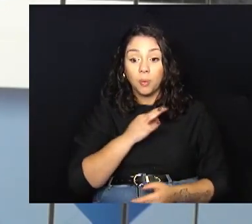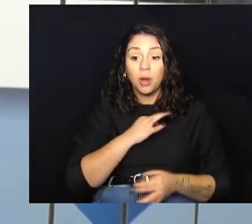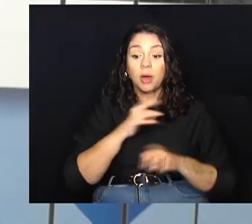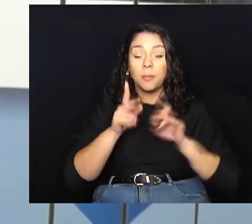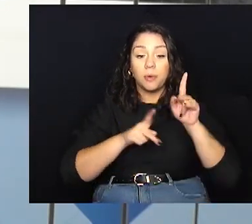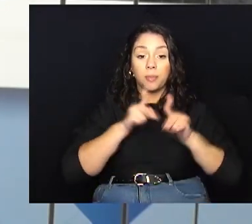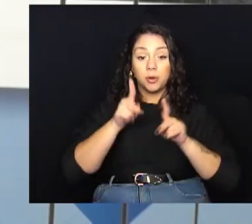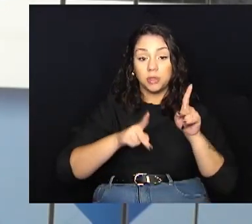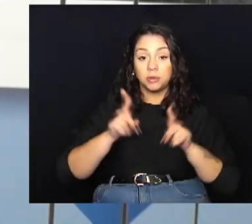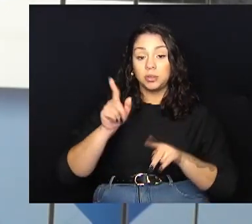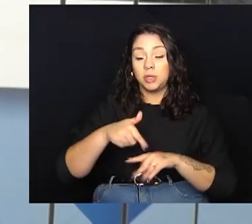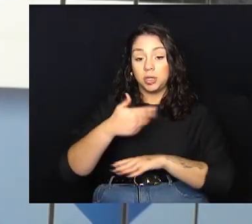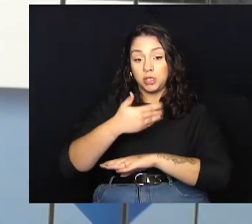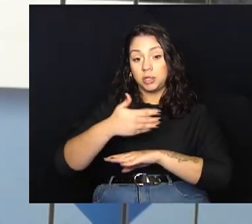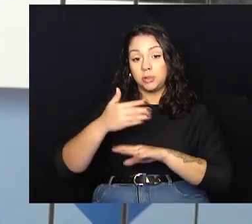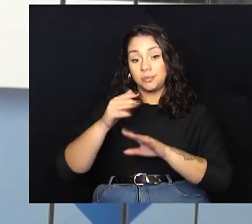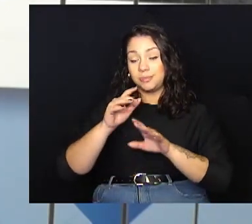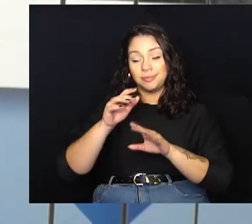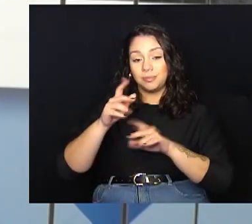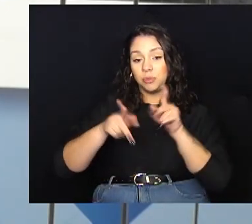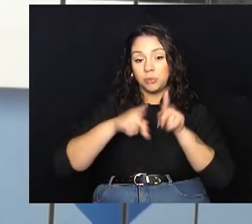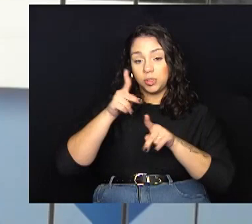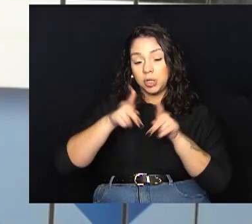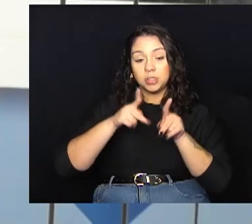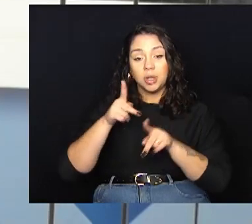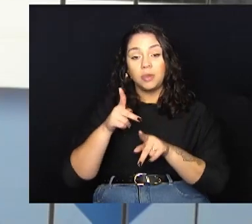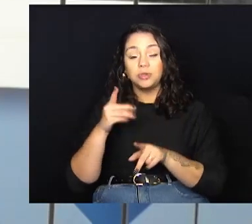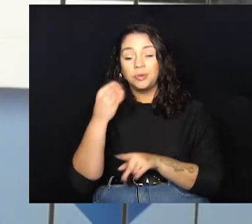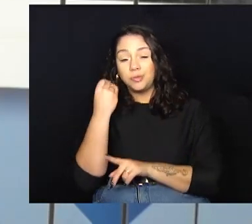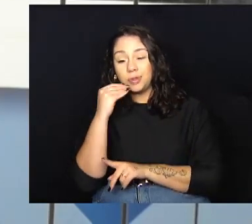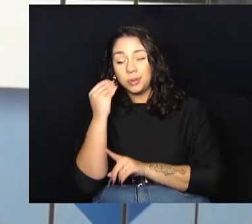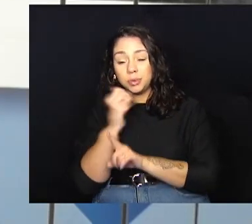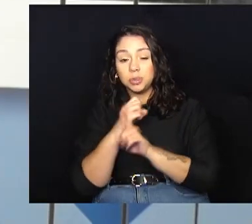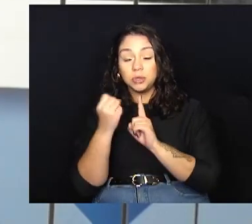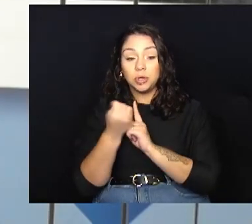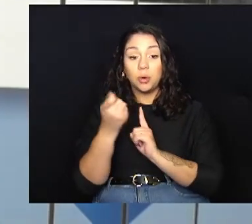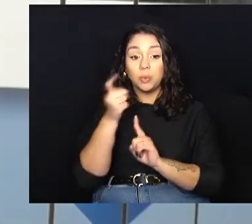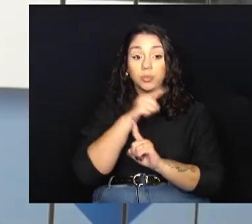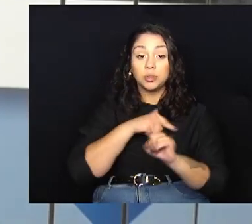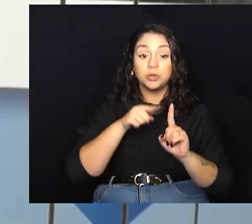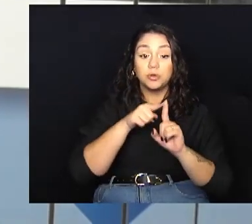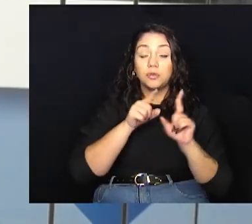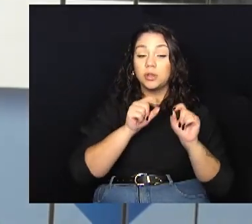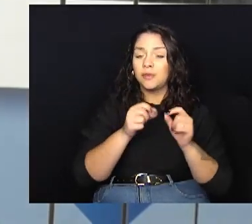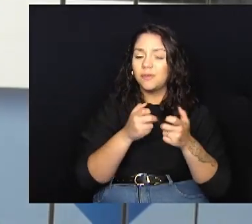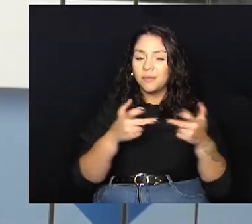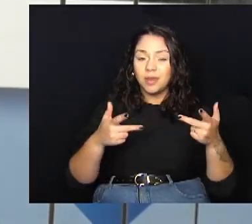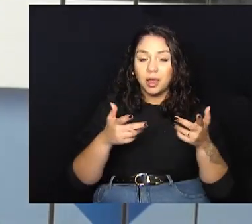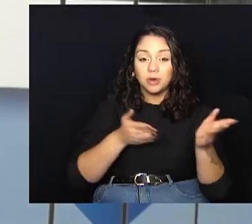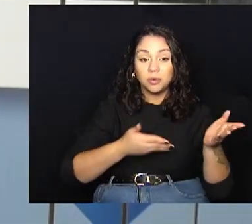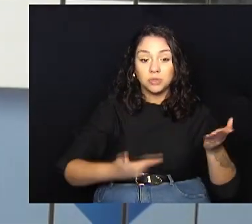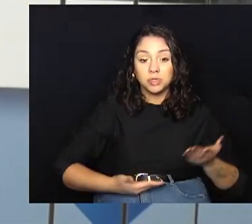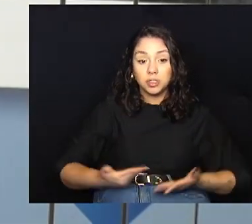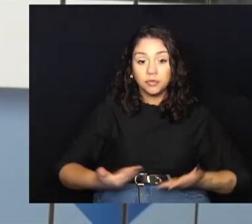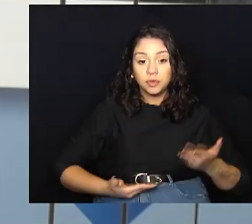em situação de vulnerabilidade social as doações são destinadas aos vários serviços de assistência que existem aqui na cidade